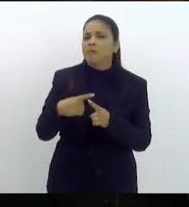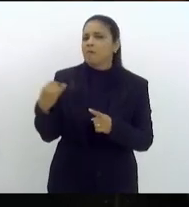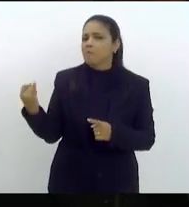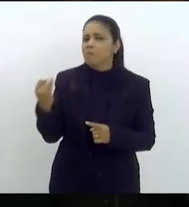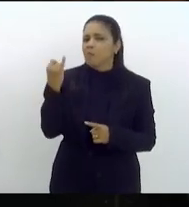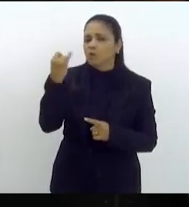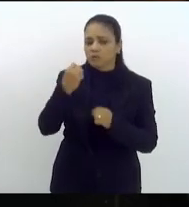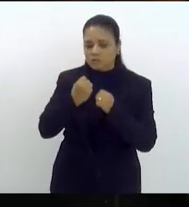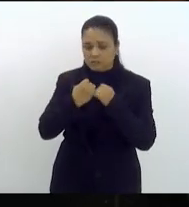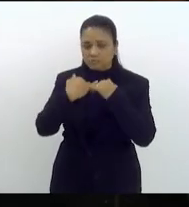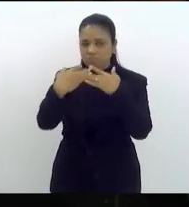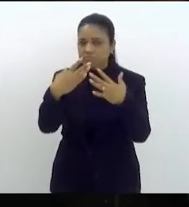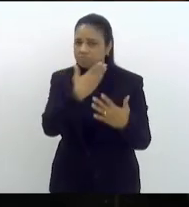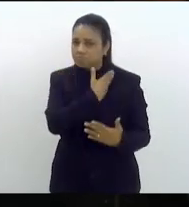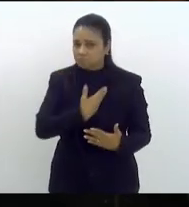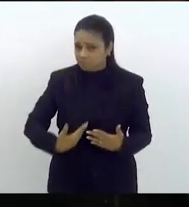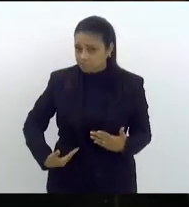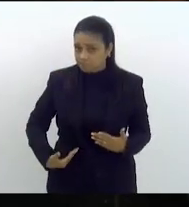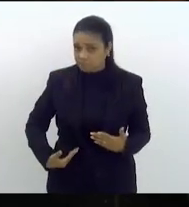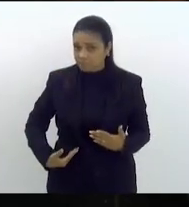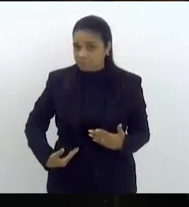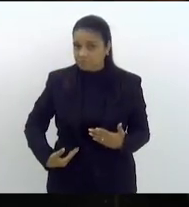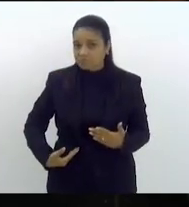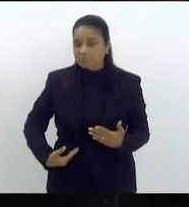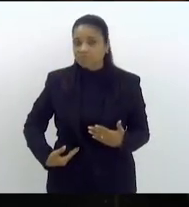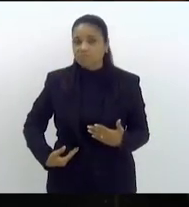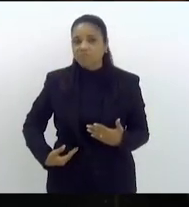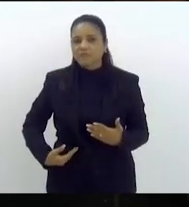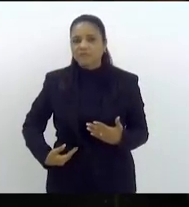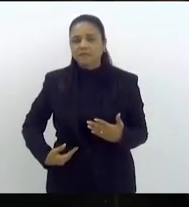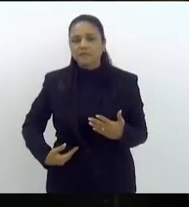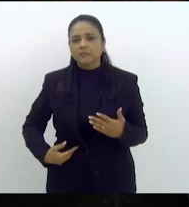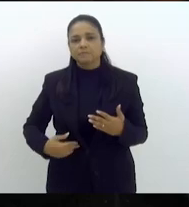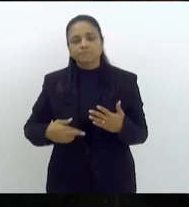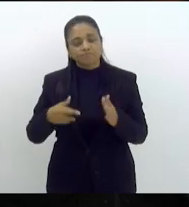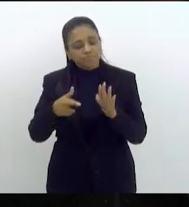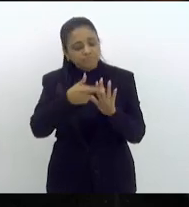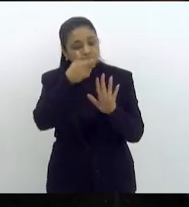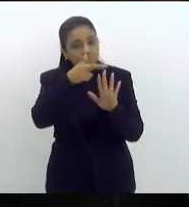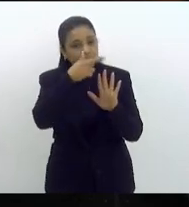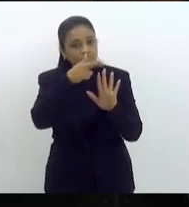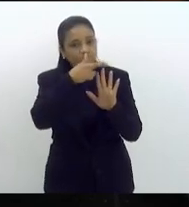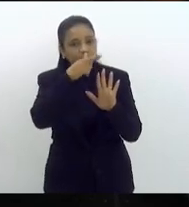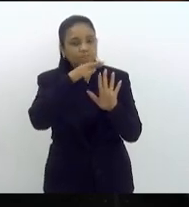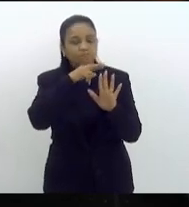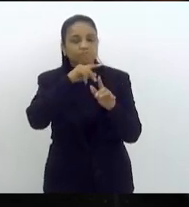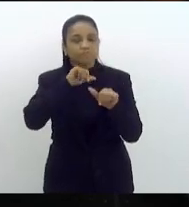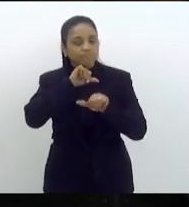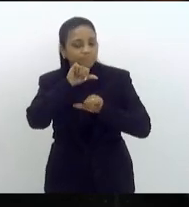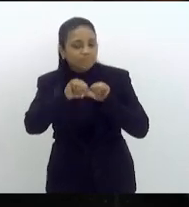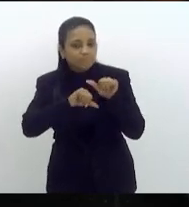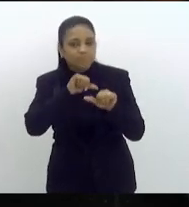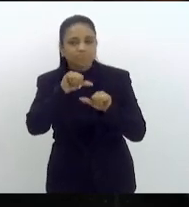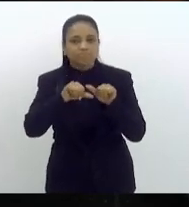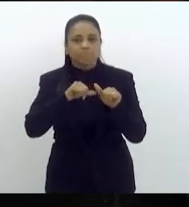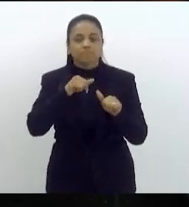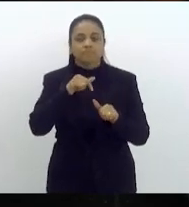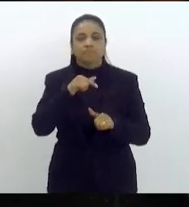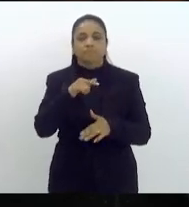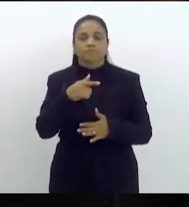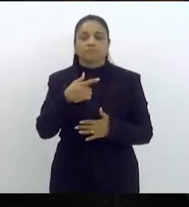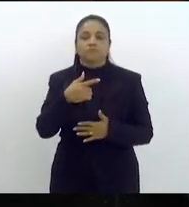desta audiência pública e da revisão da resolução 874 de 22